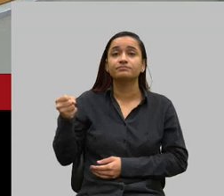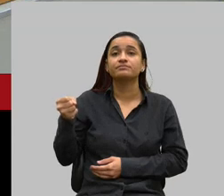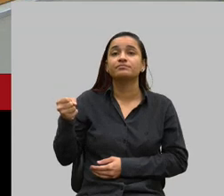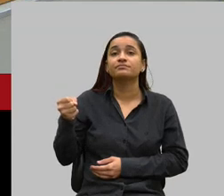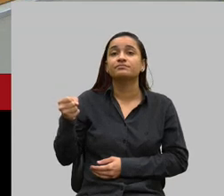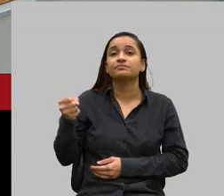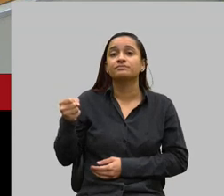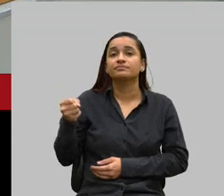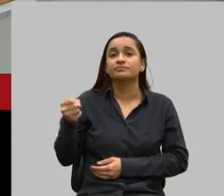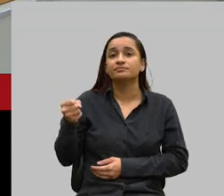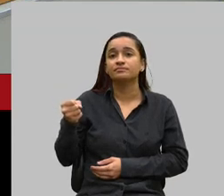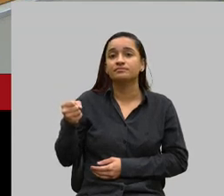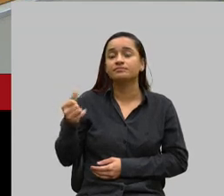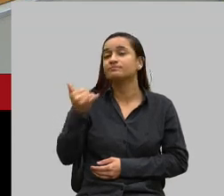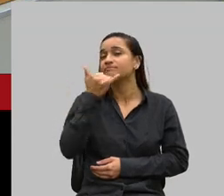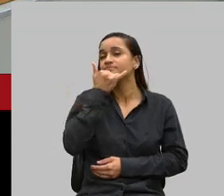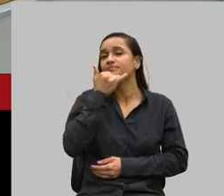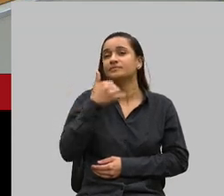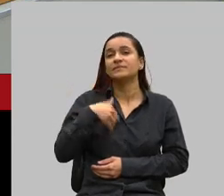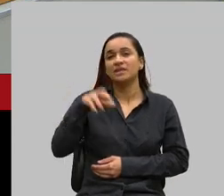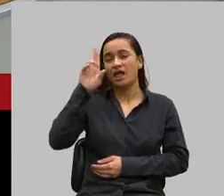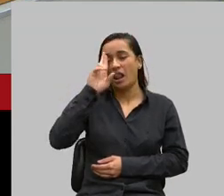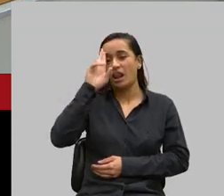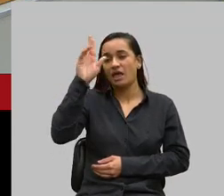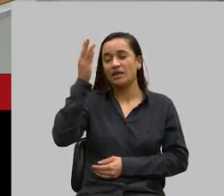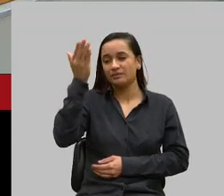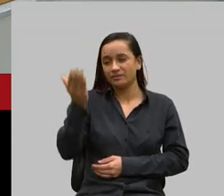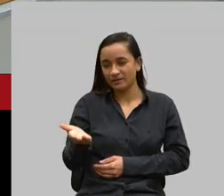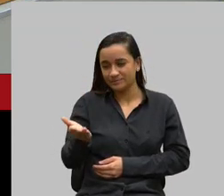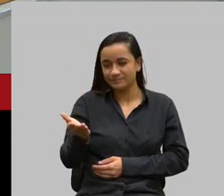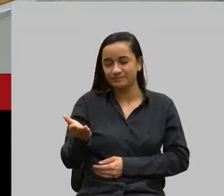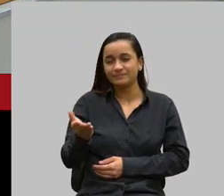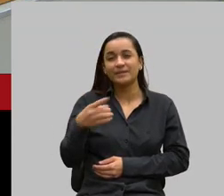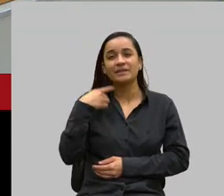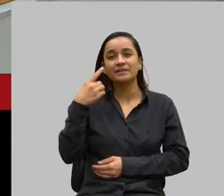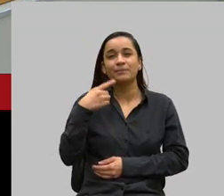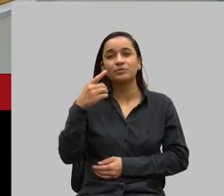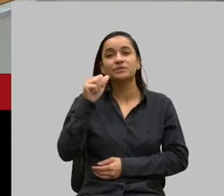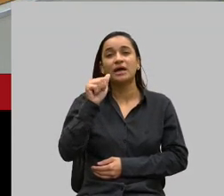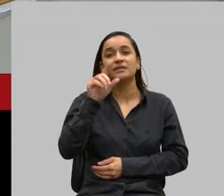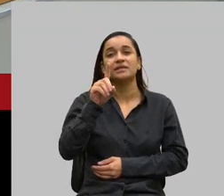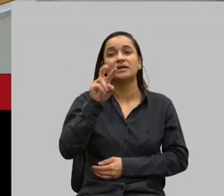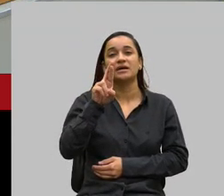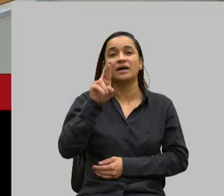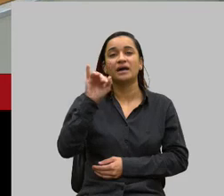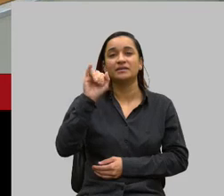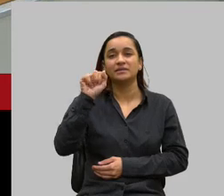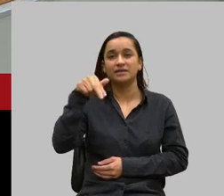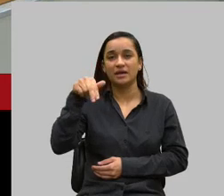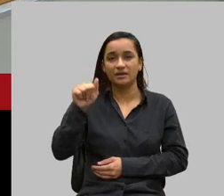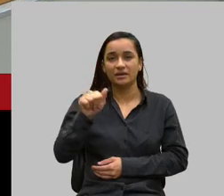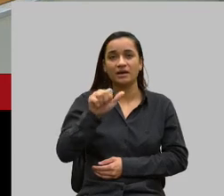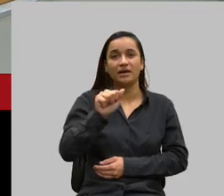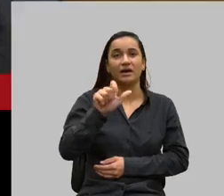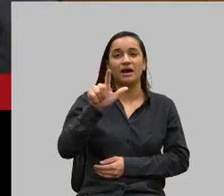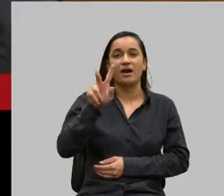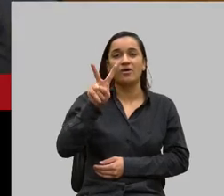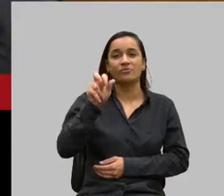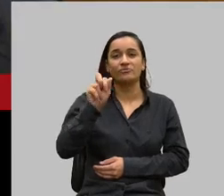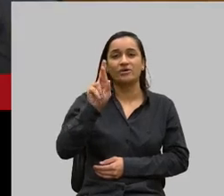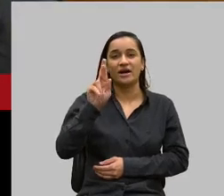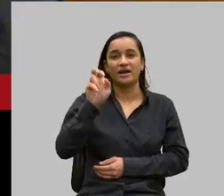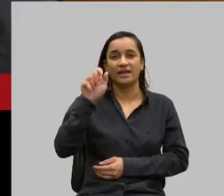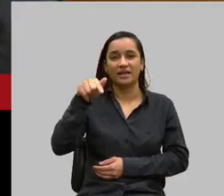o meu líder desculpa deput adeng membro da comissão de